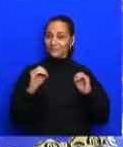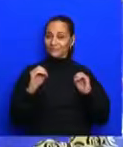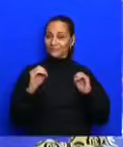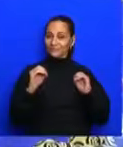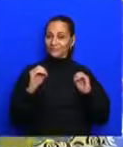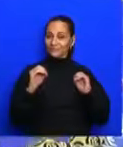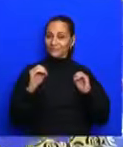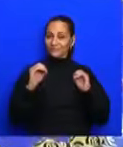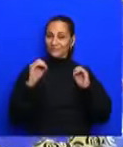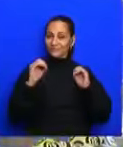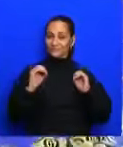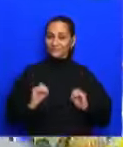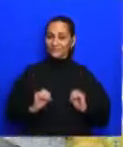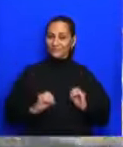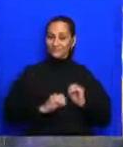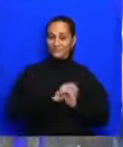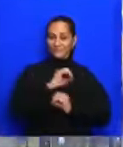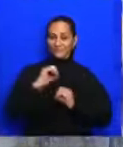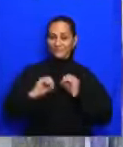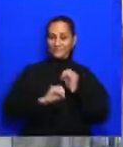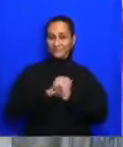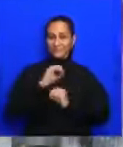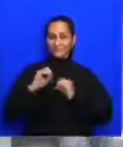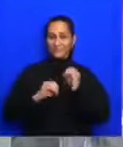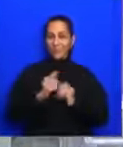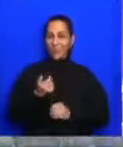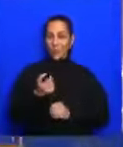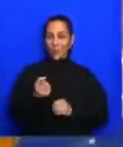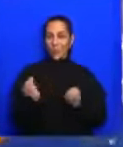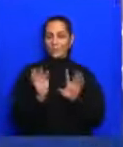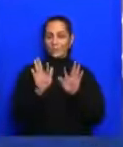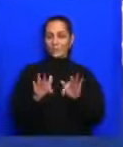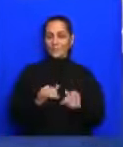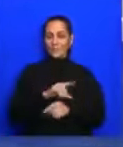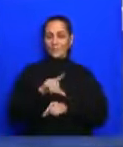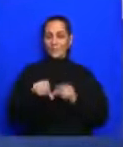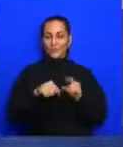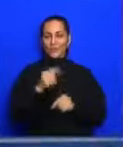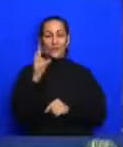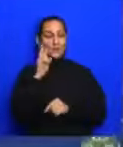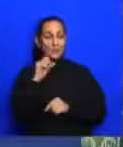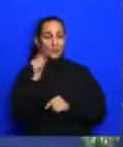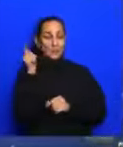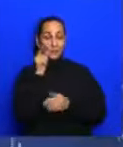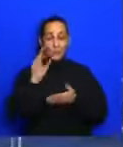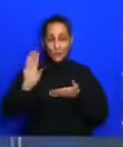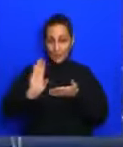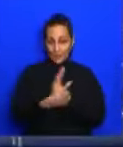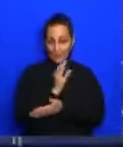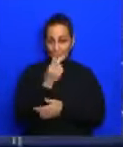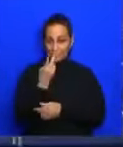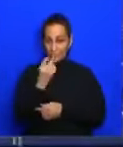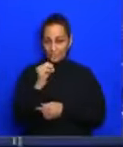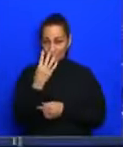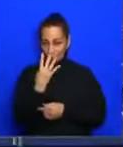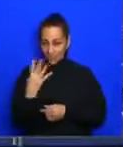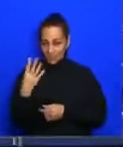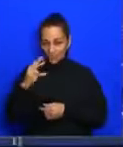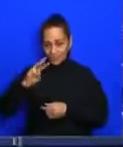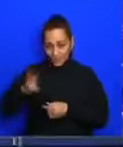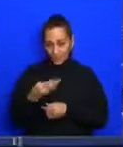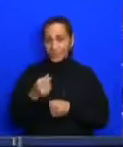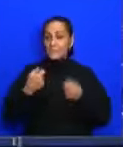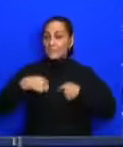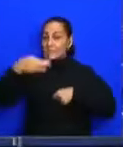posicionadas. Valendo! Falta muito pouco para fecharmos o sorteio. Lembrando que para levar a bolada de 24 milhões